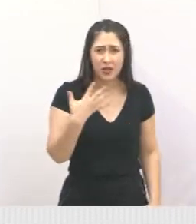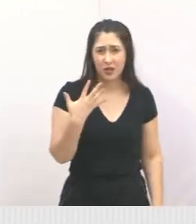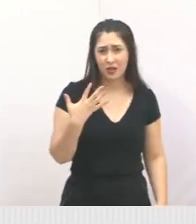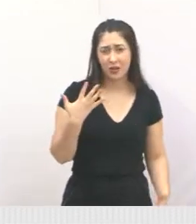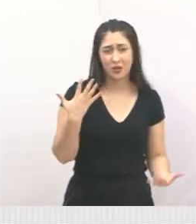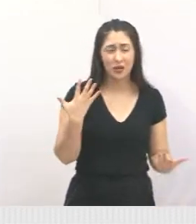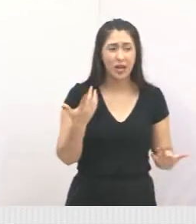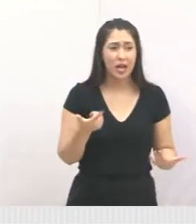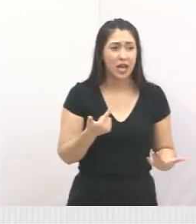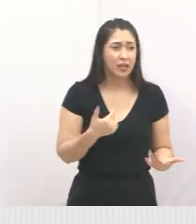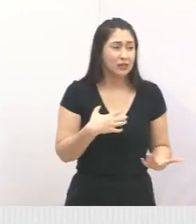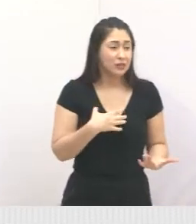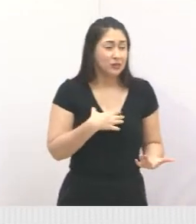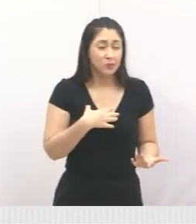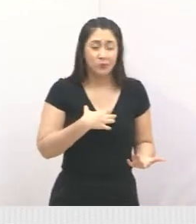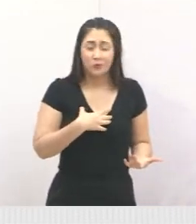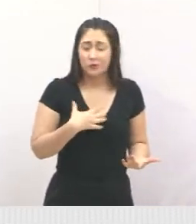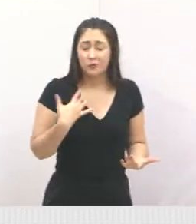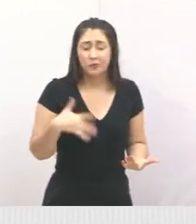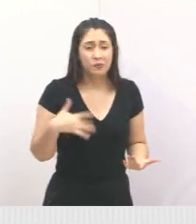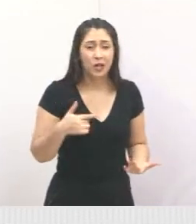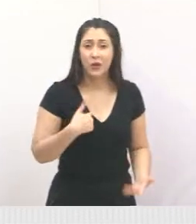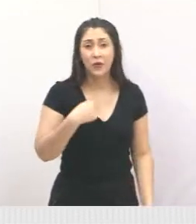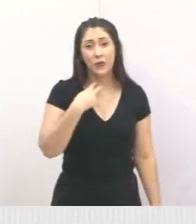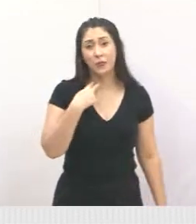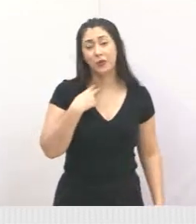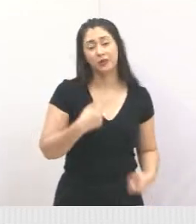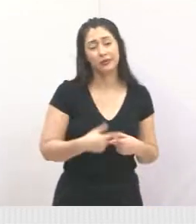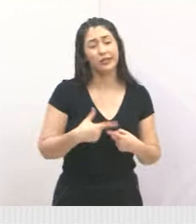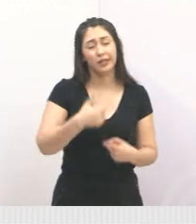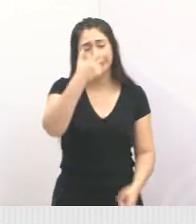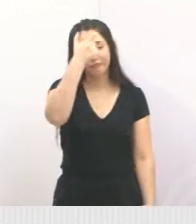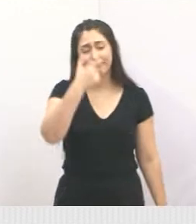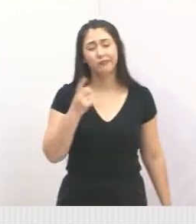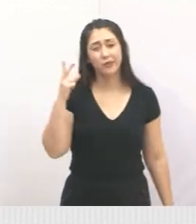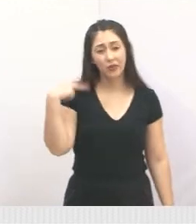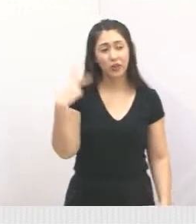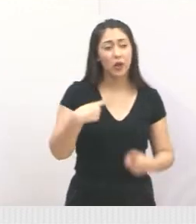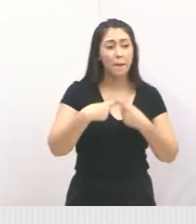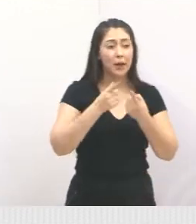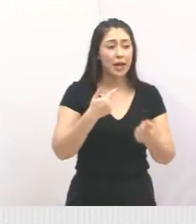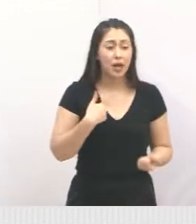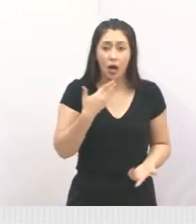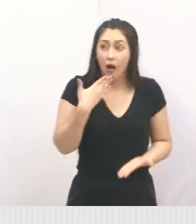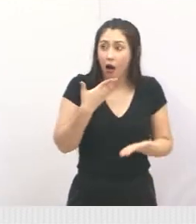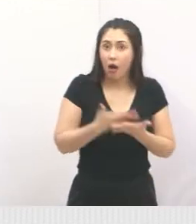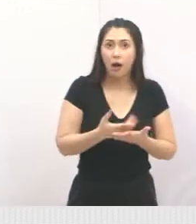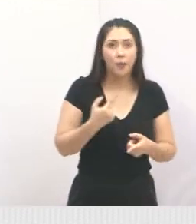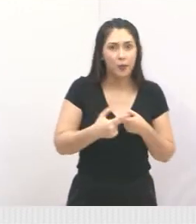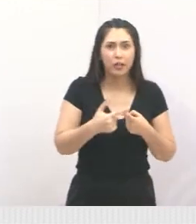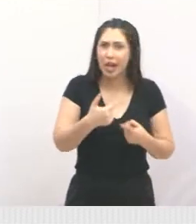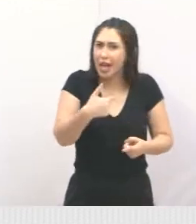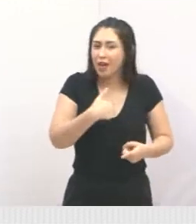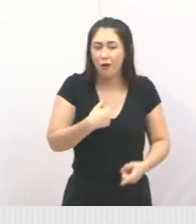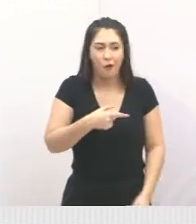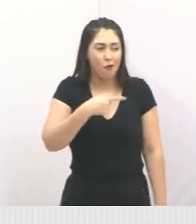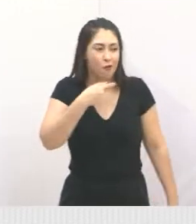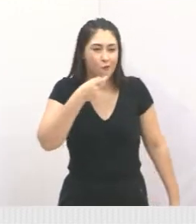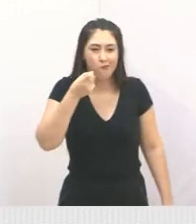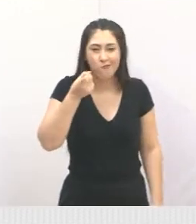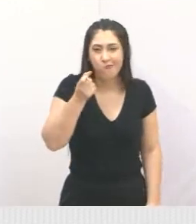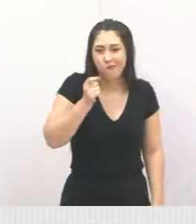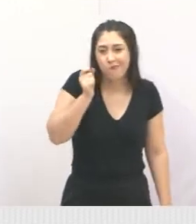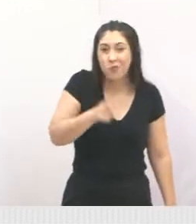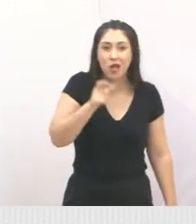as palavras os meus sentimentos. Primeiro, que eu não posso, que eu sou vereadora. Segundo, que eu vou assustar muita gente com o que eu poderia falar aqui com relação